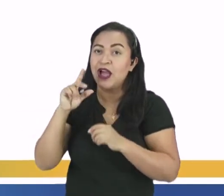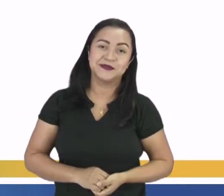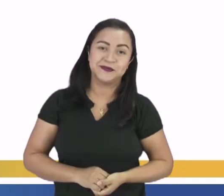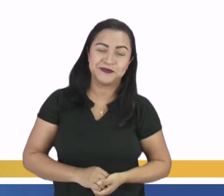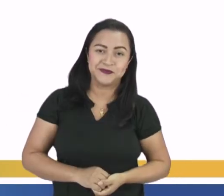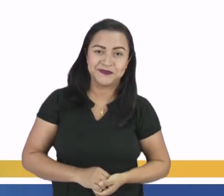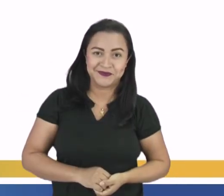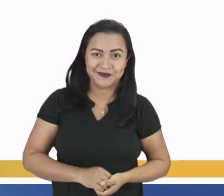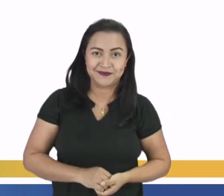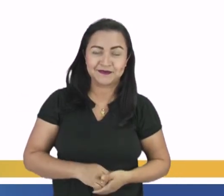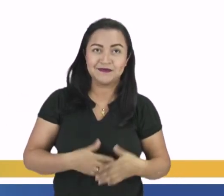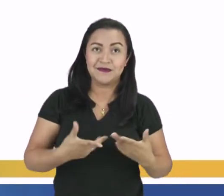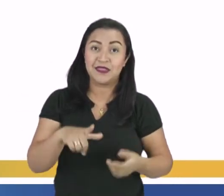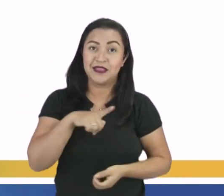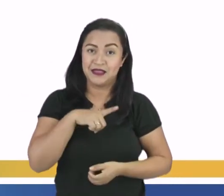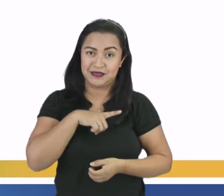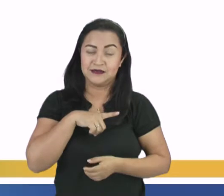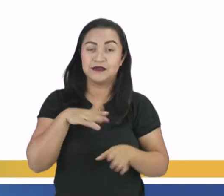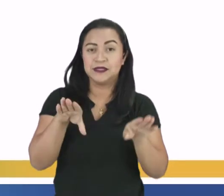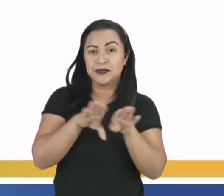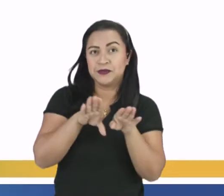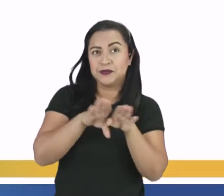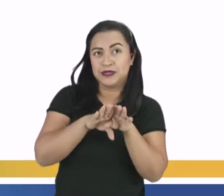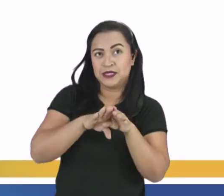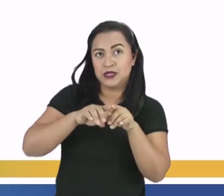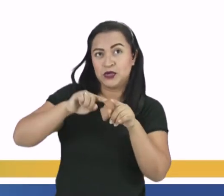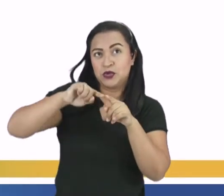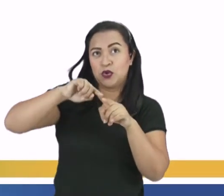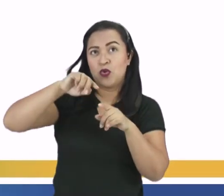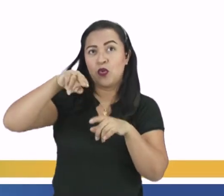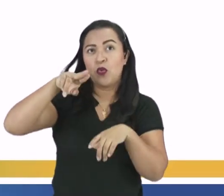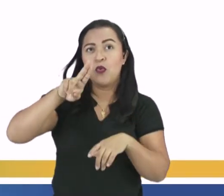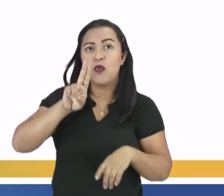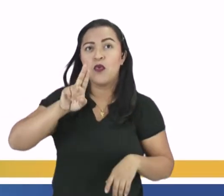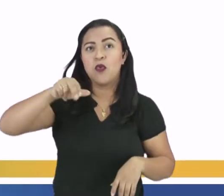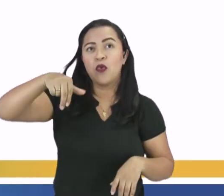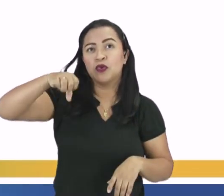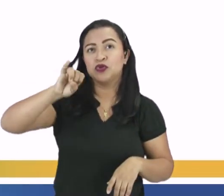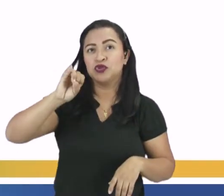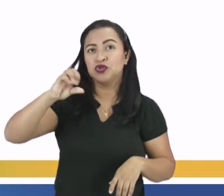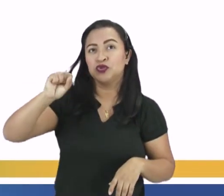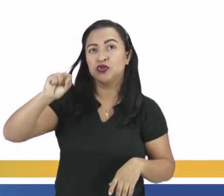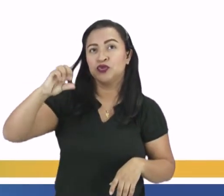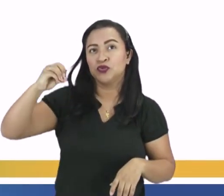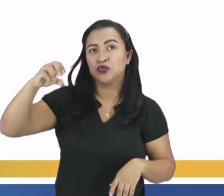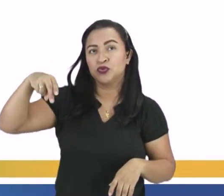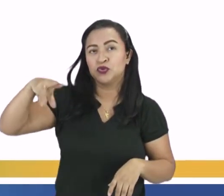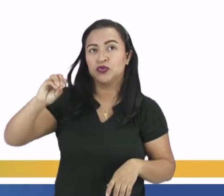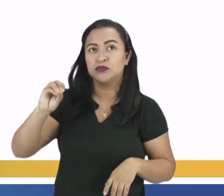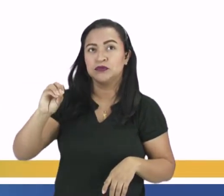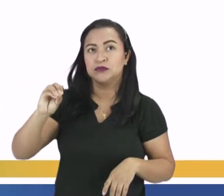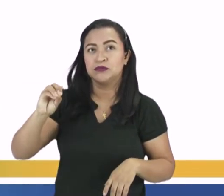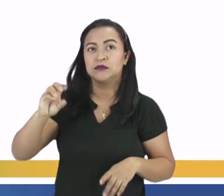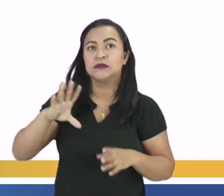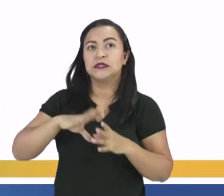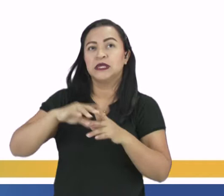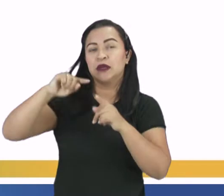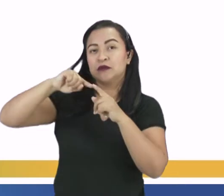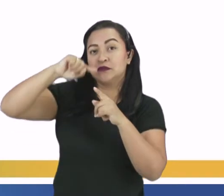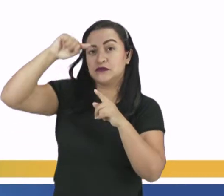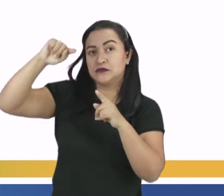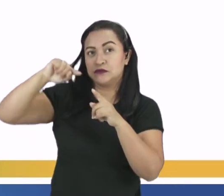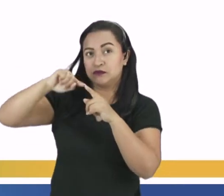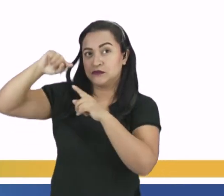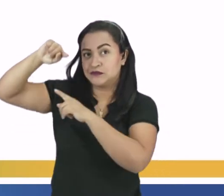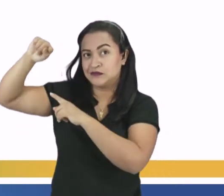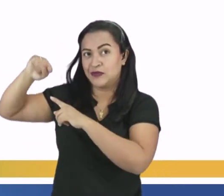baixa. Nós temos também o balão uníssono, que ele vai reunir o que? A fala de diferentes personagens. Tá? É mais de um apêndice